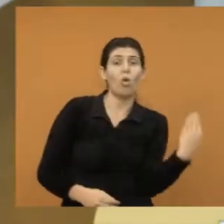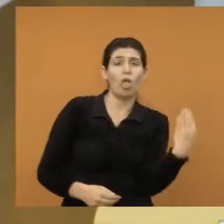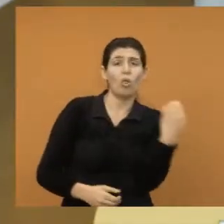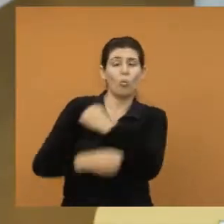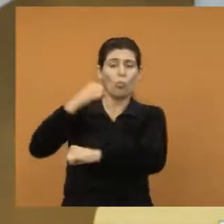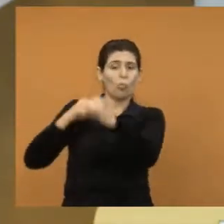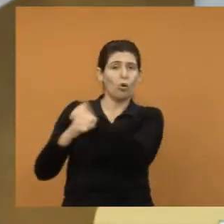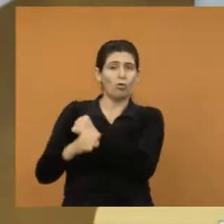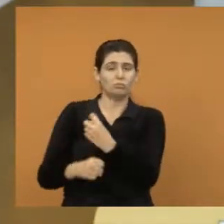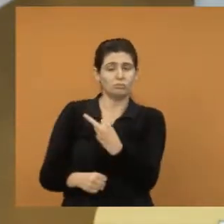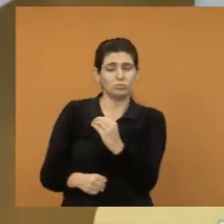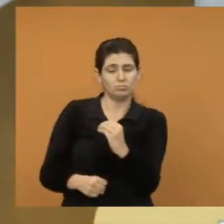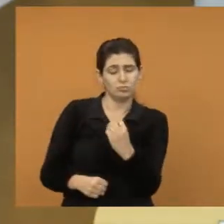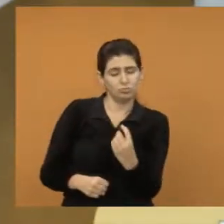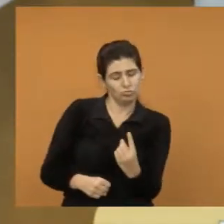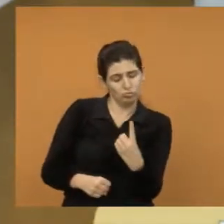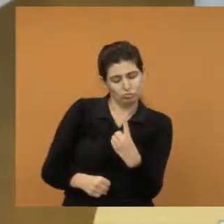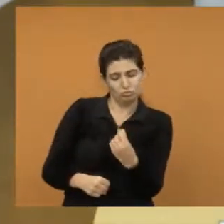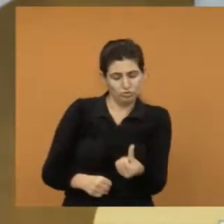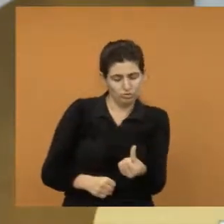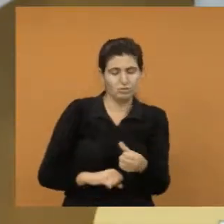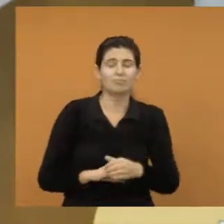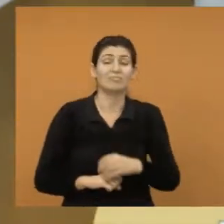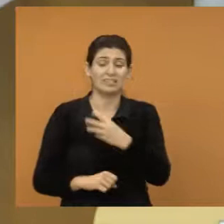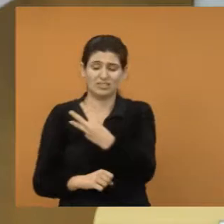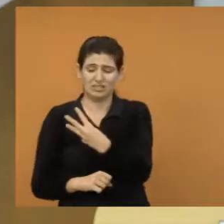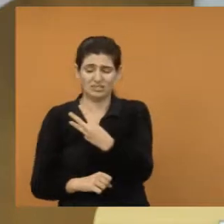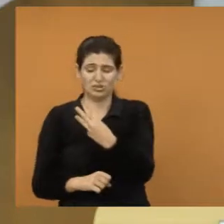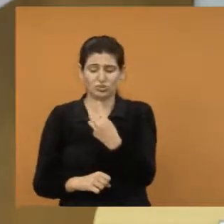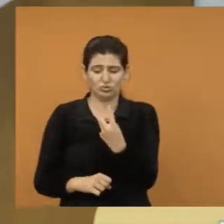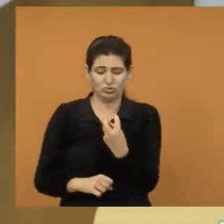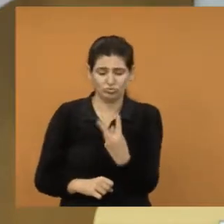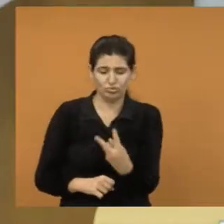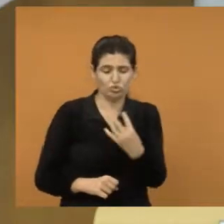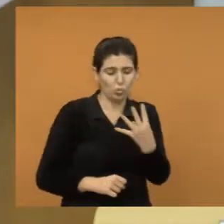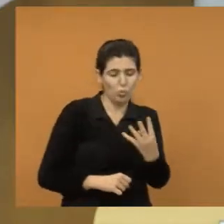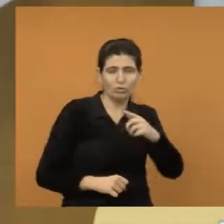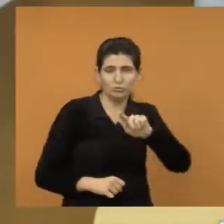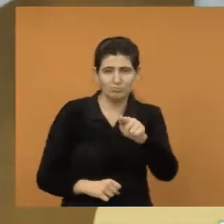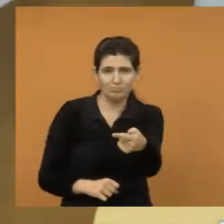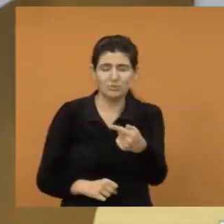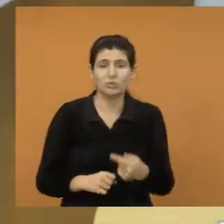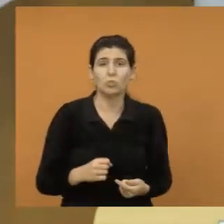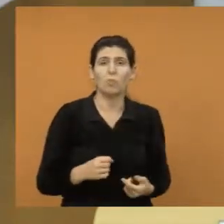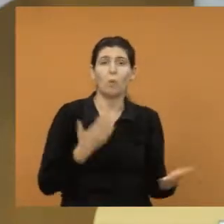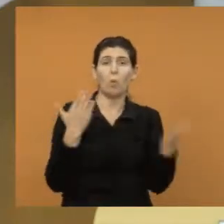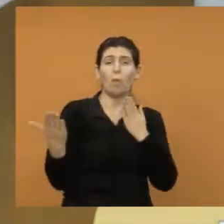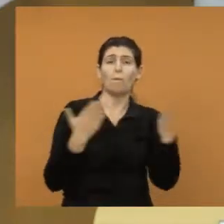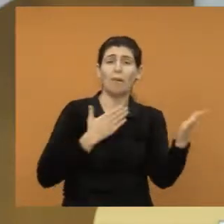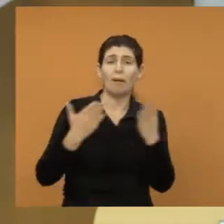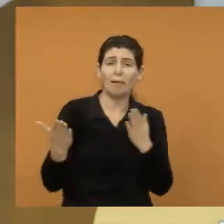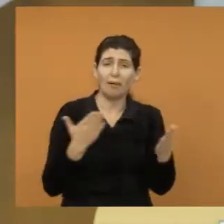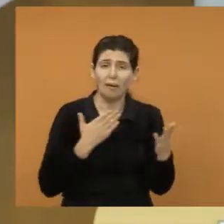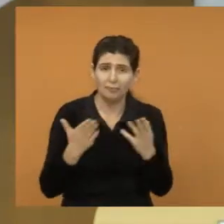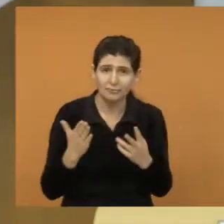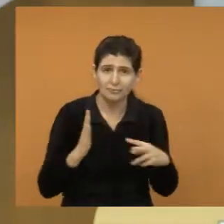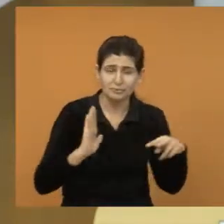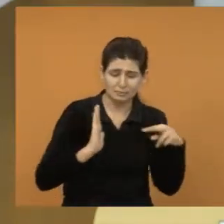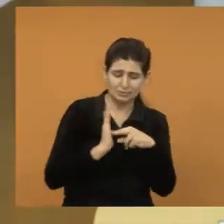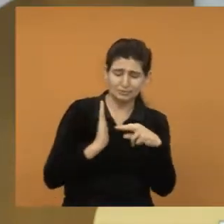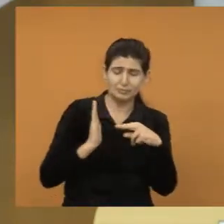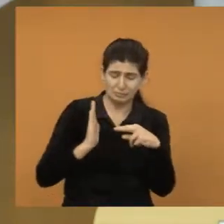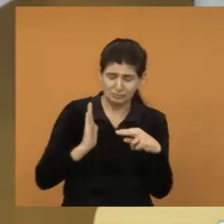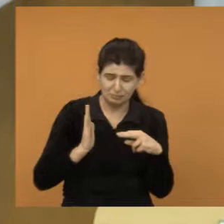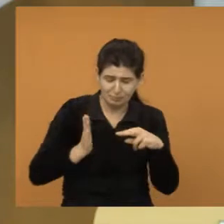2016. 324 mil. É mais gente que morre na Síria. Morre